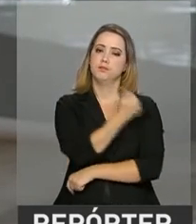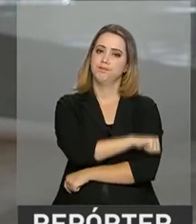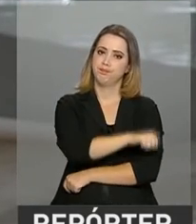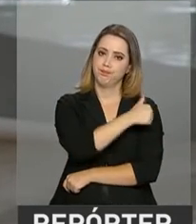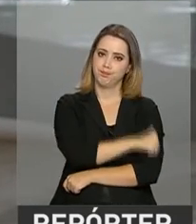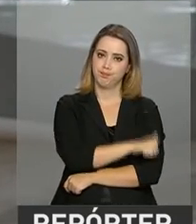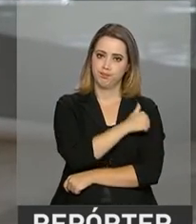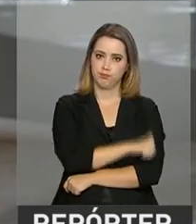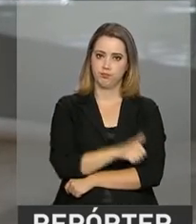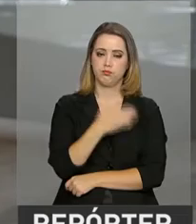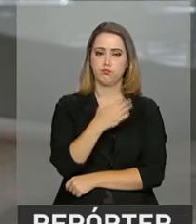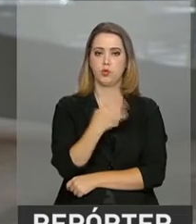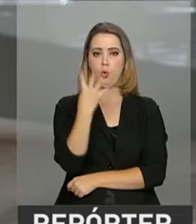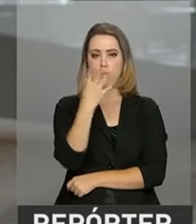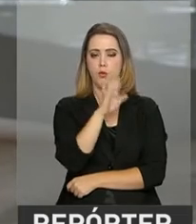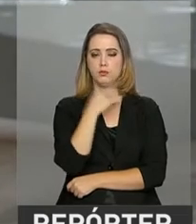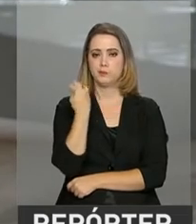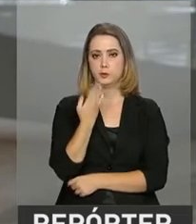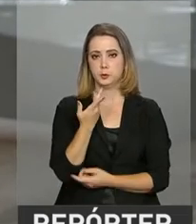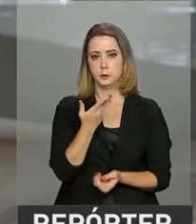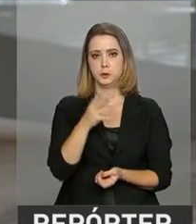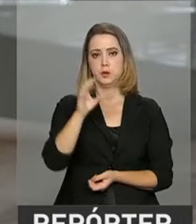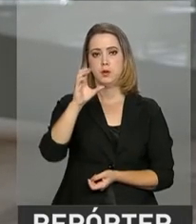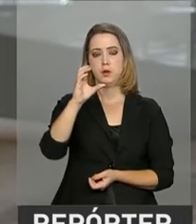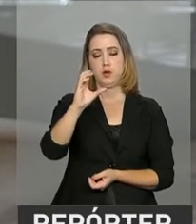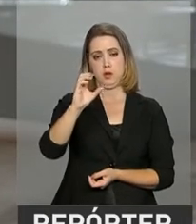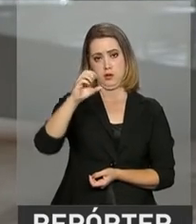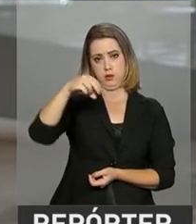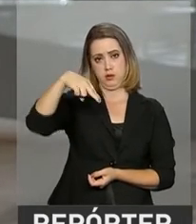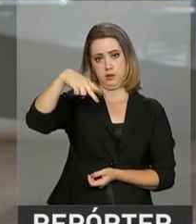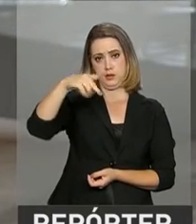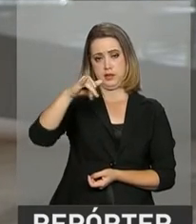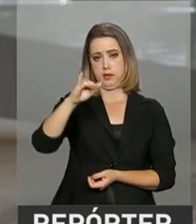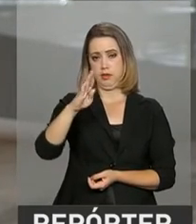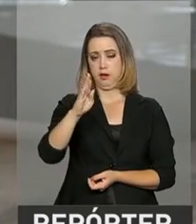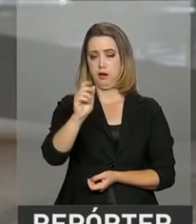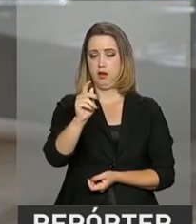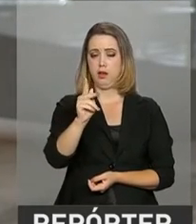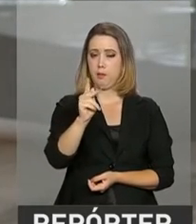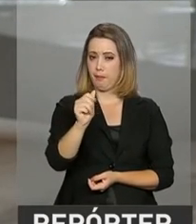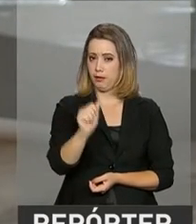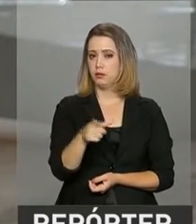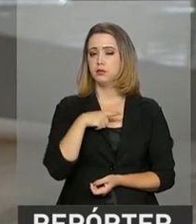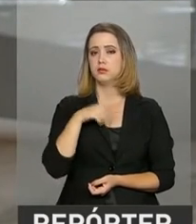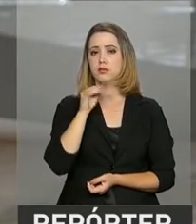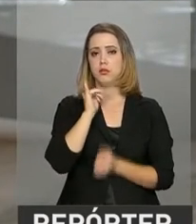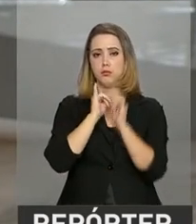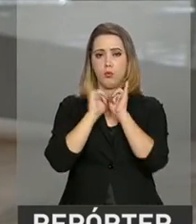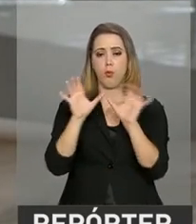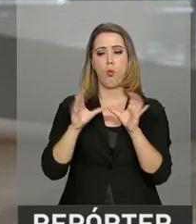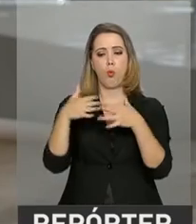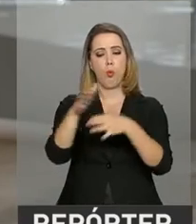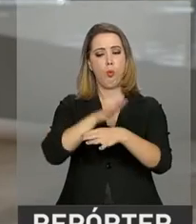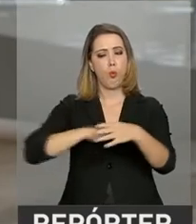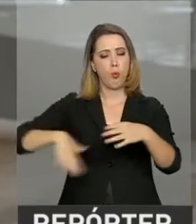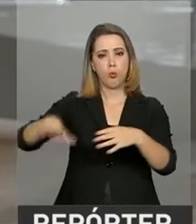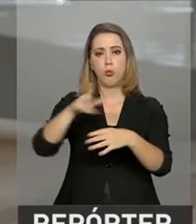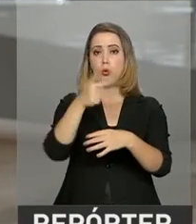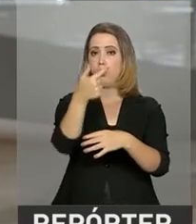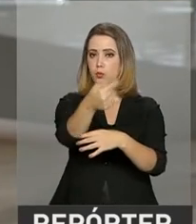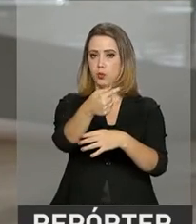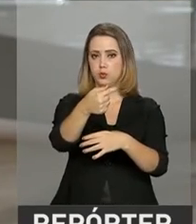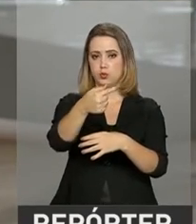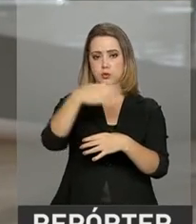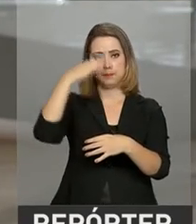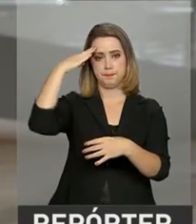janeiro o cenipa centro nacional de investigação e prevenção a acidentes aéreos formou uma equipe formada por sete militares